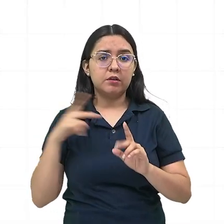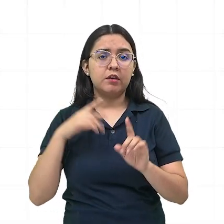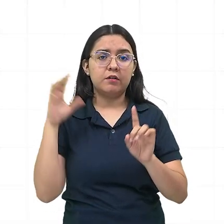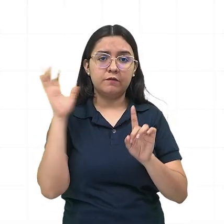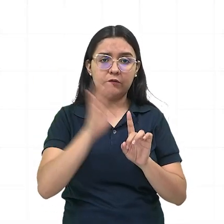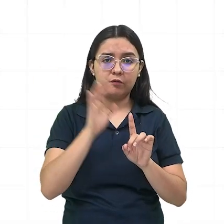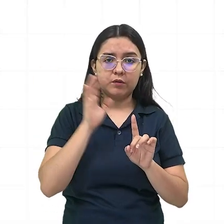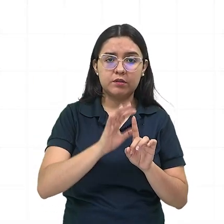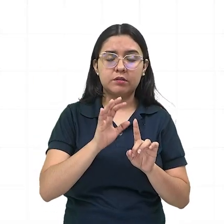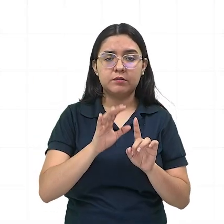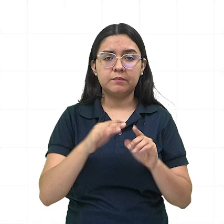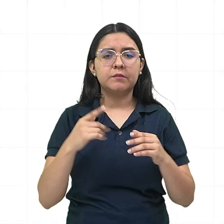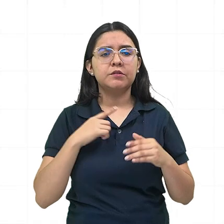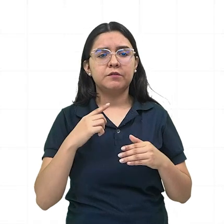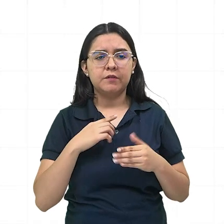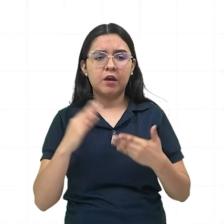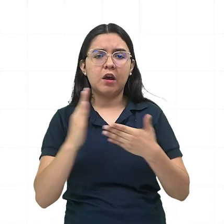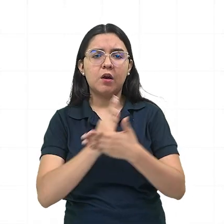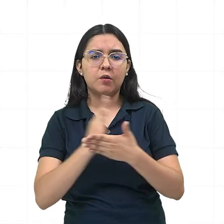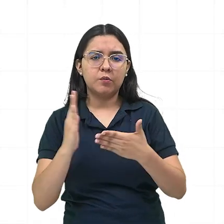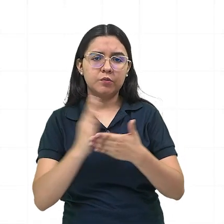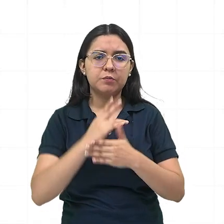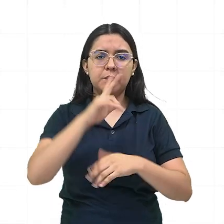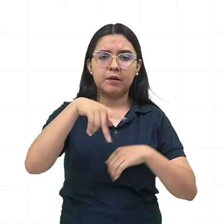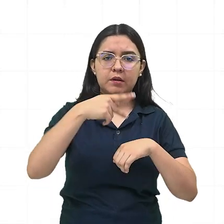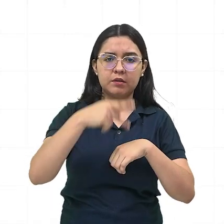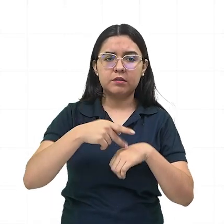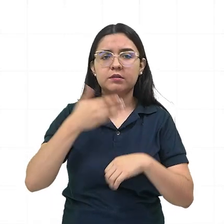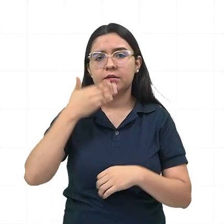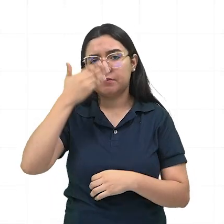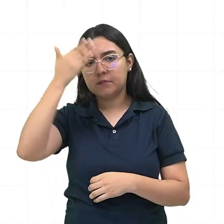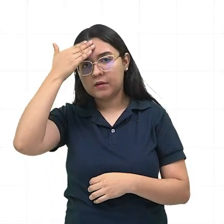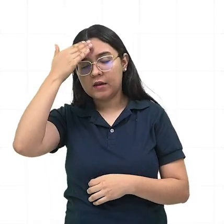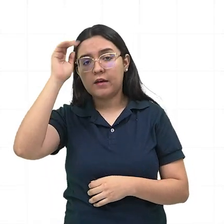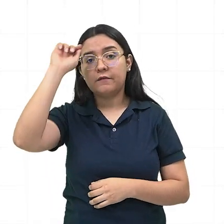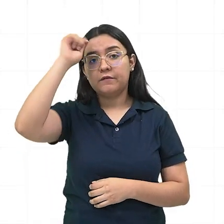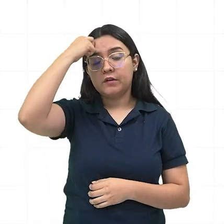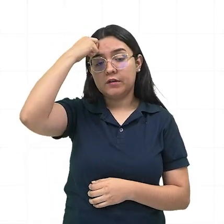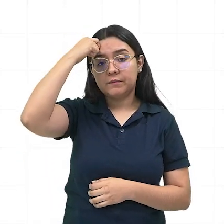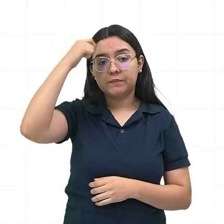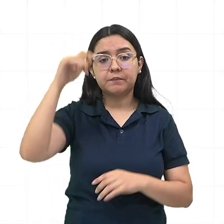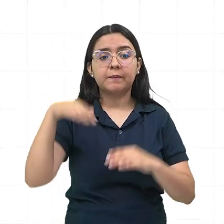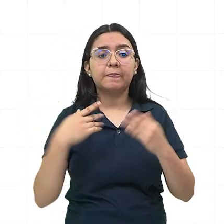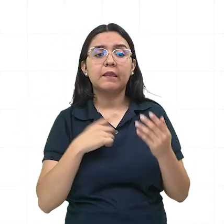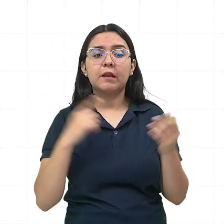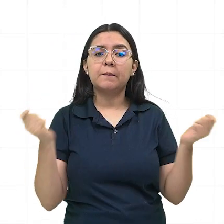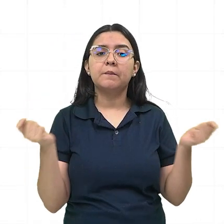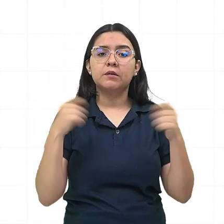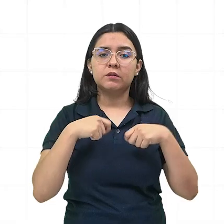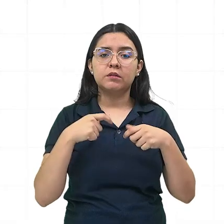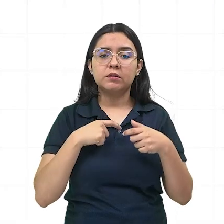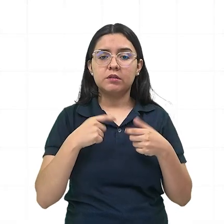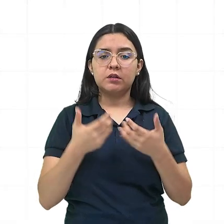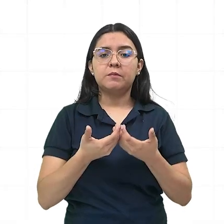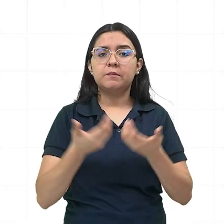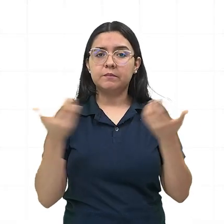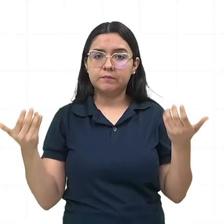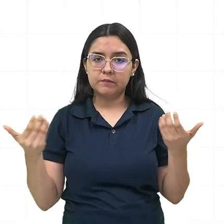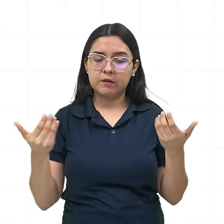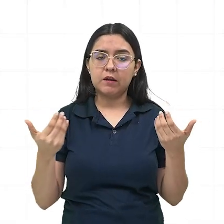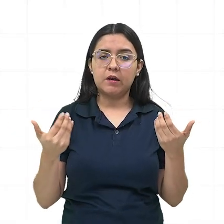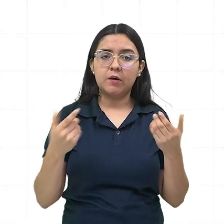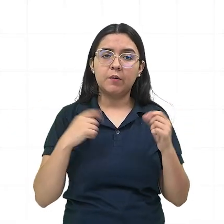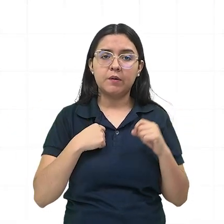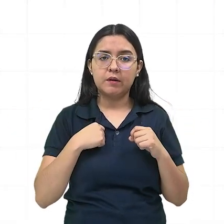ver muito em países islâmicos, africanos, né? O Estado laico, ele promove a separação entre religião e